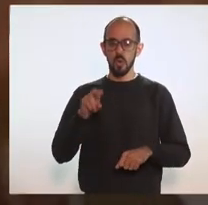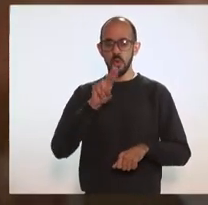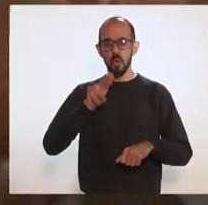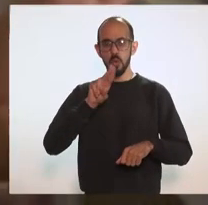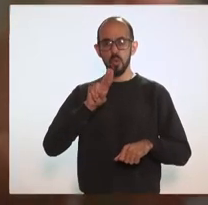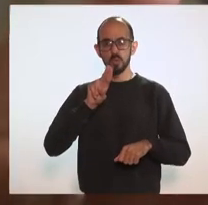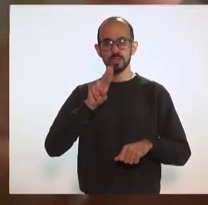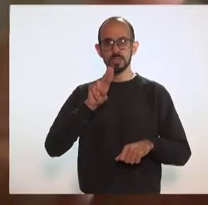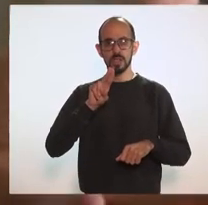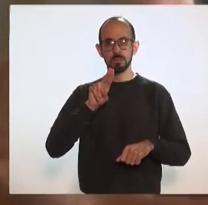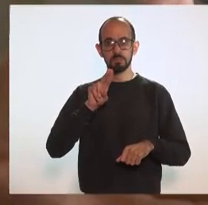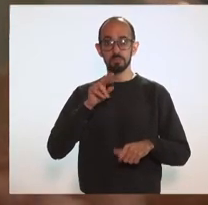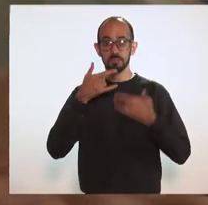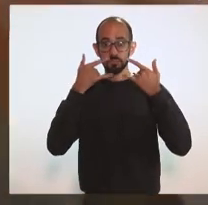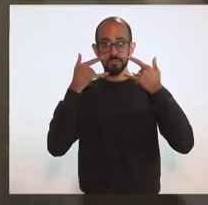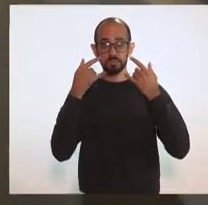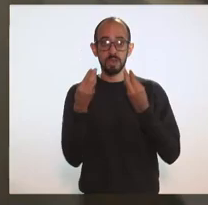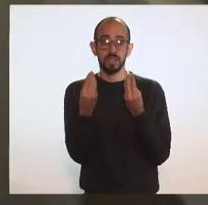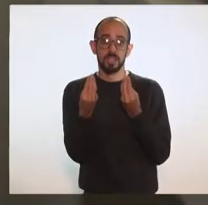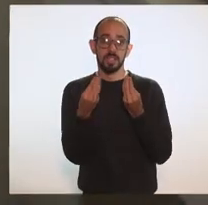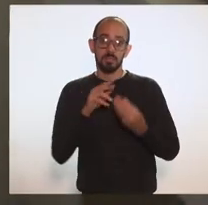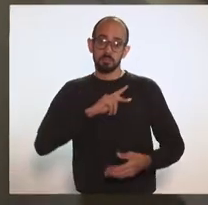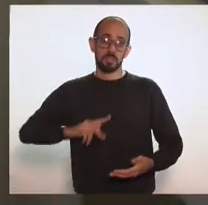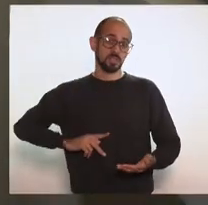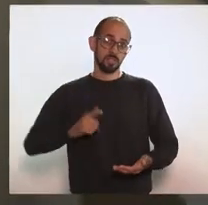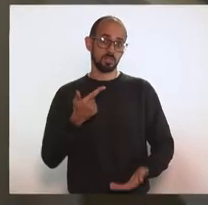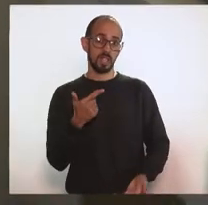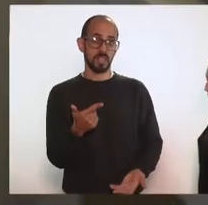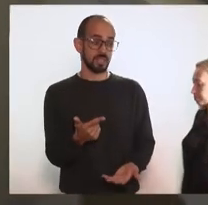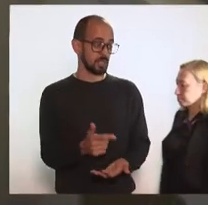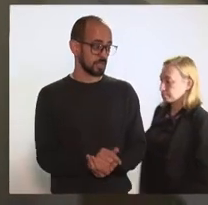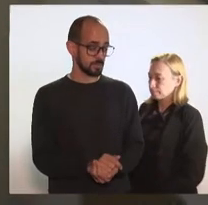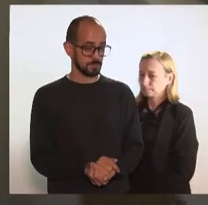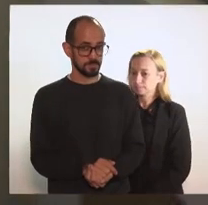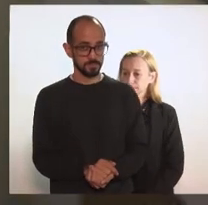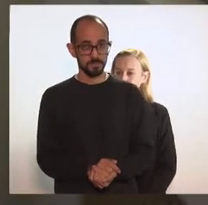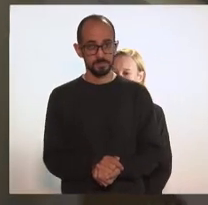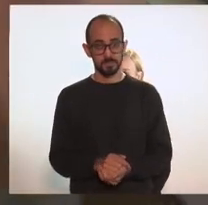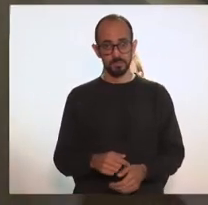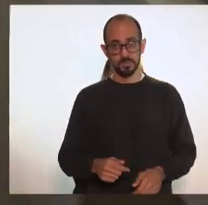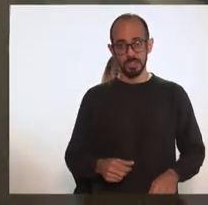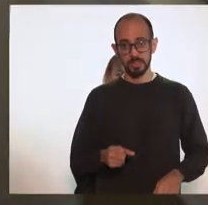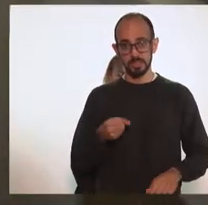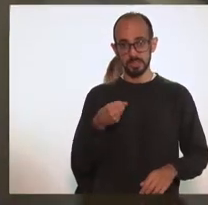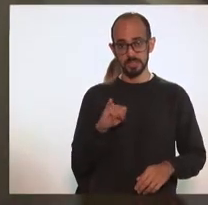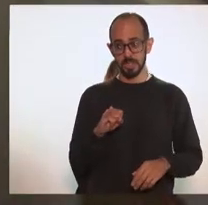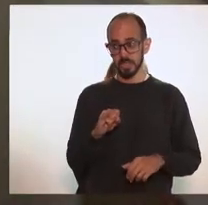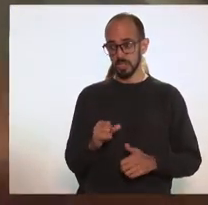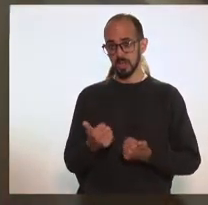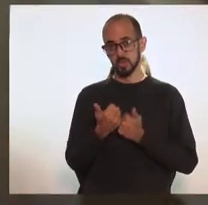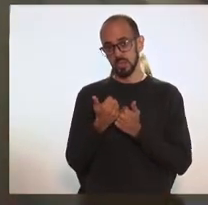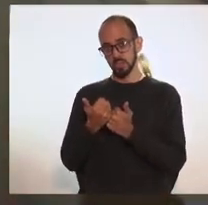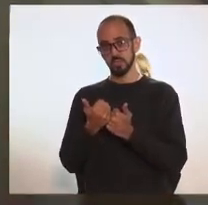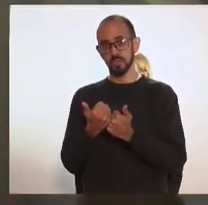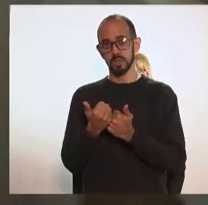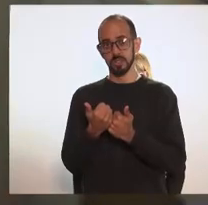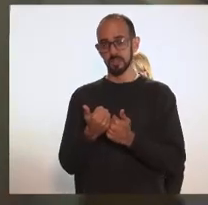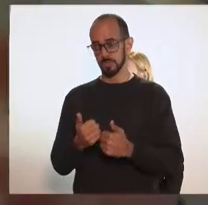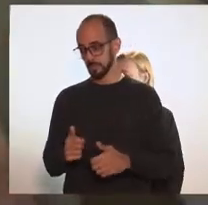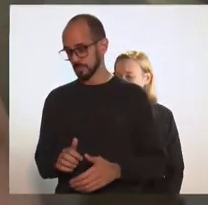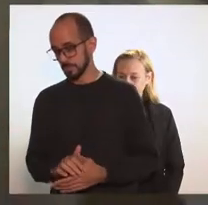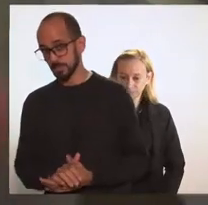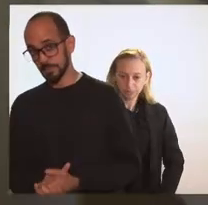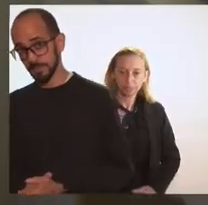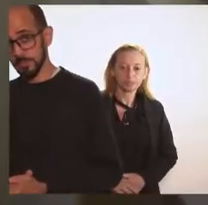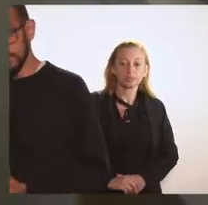máscara e e os seus ajudantes de ordens não usam morre e a gente só sabe que